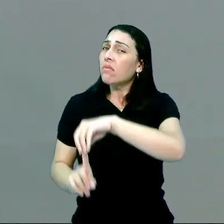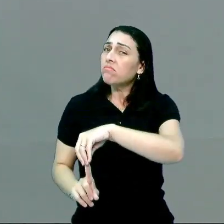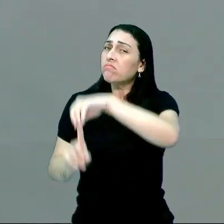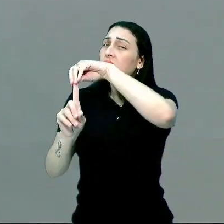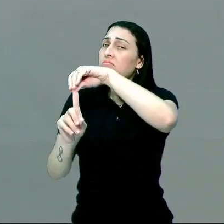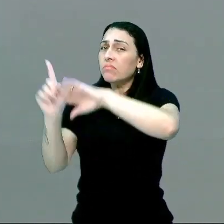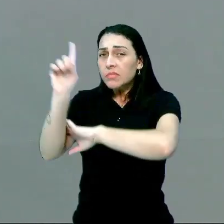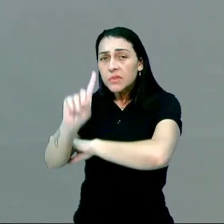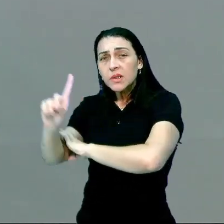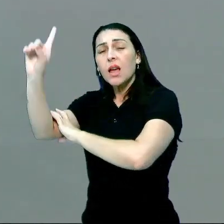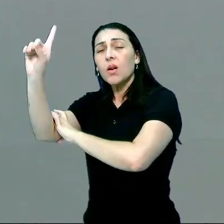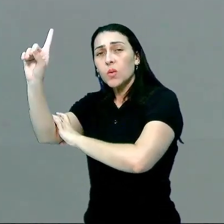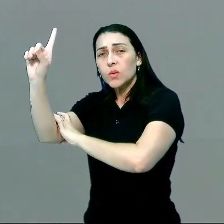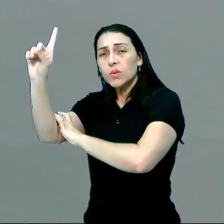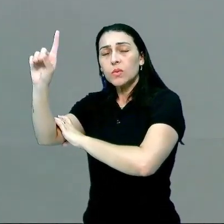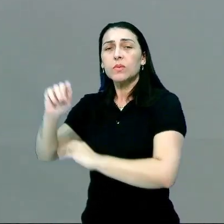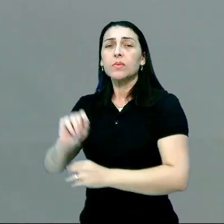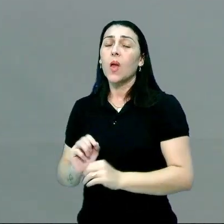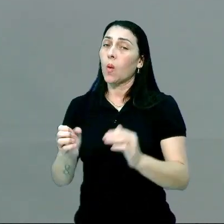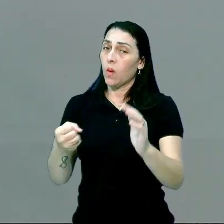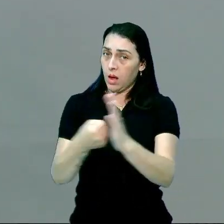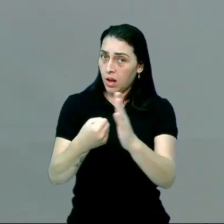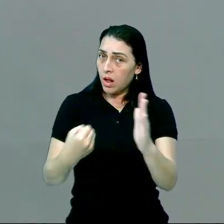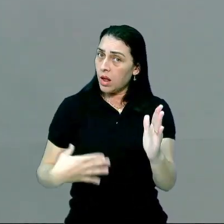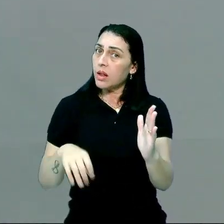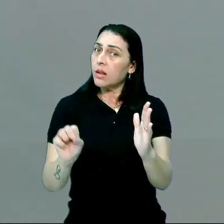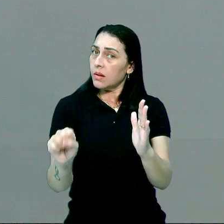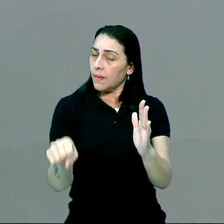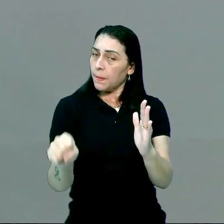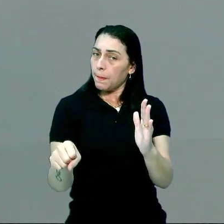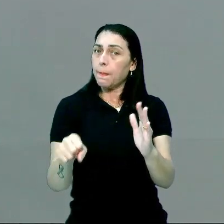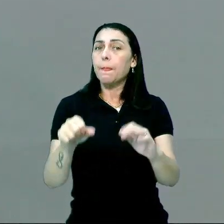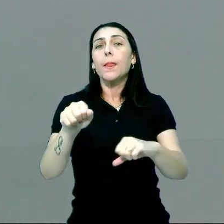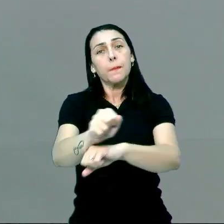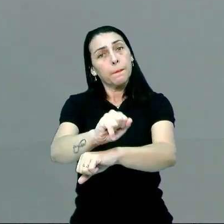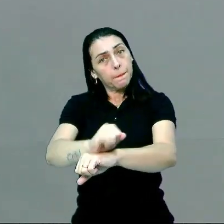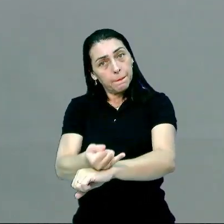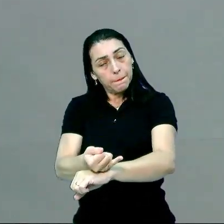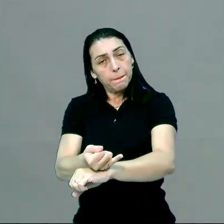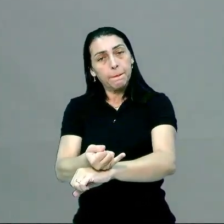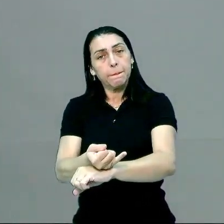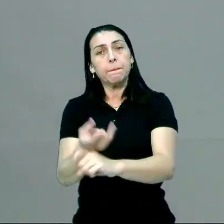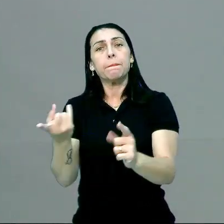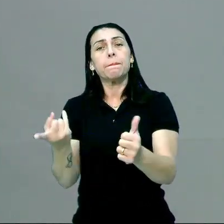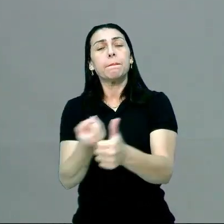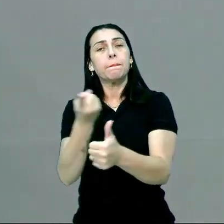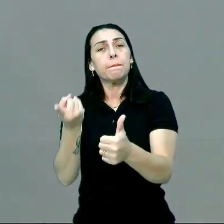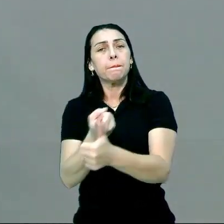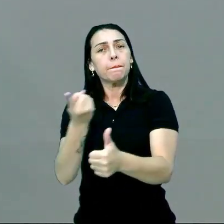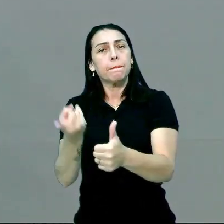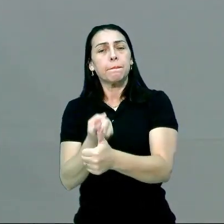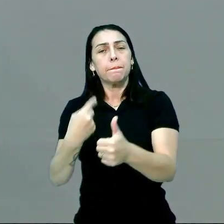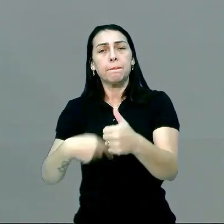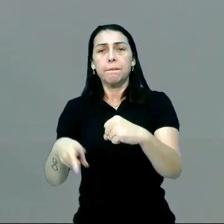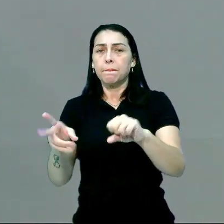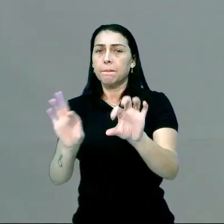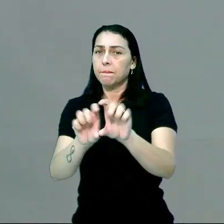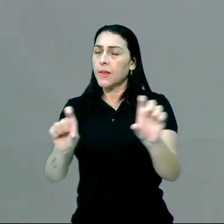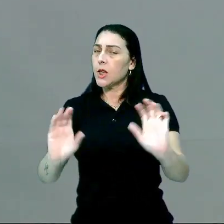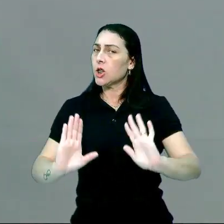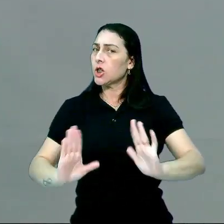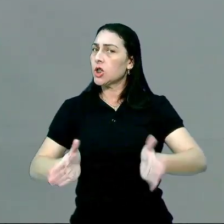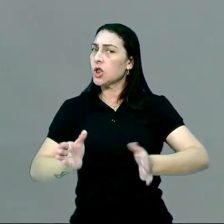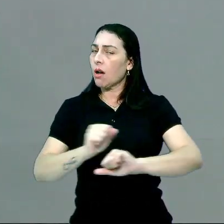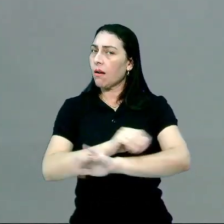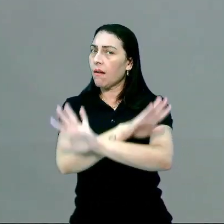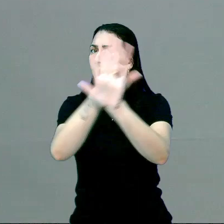onipotente? Deus. Então, é uma característica, é um adjetivo. O primeiro verso já